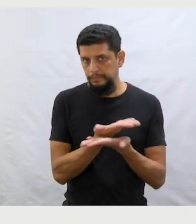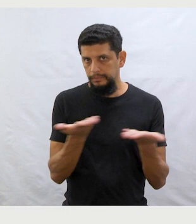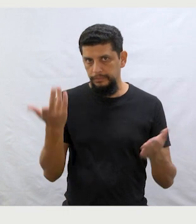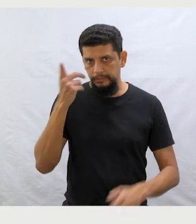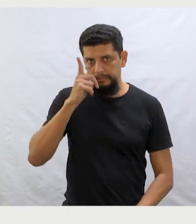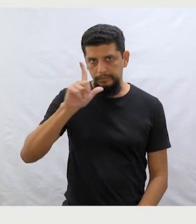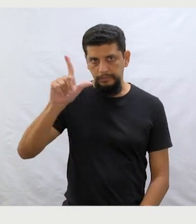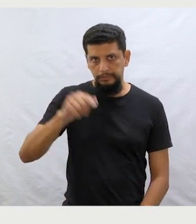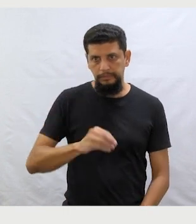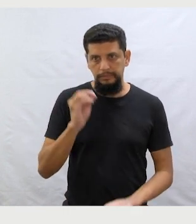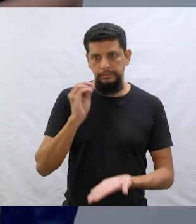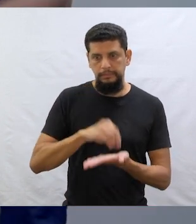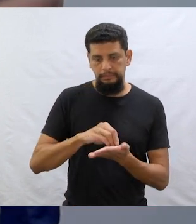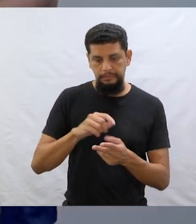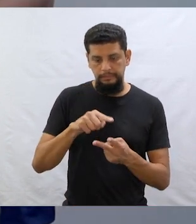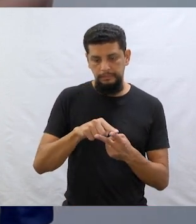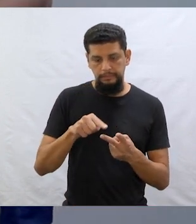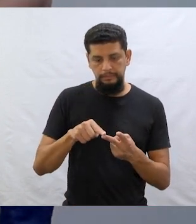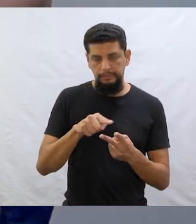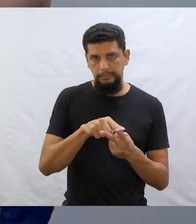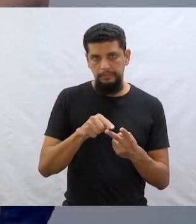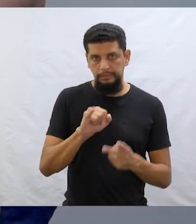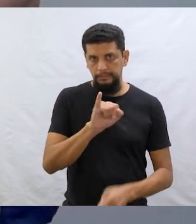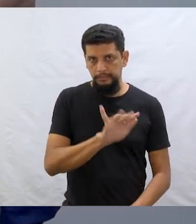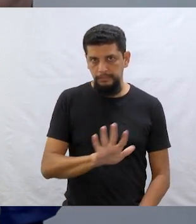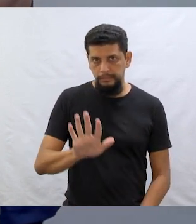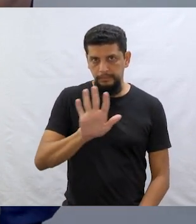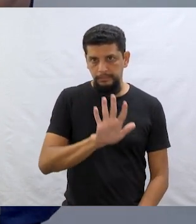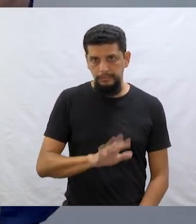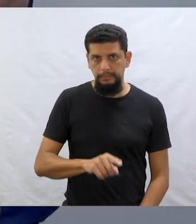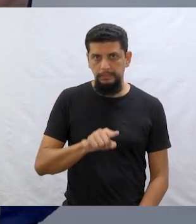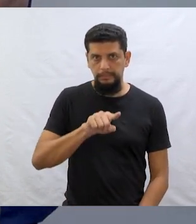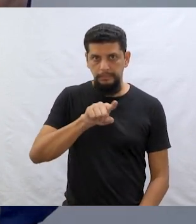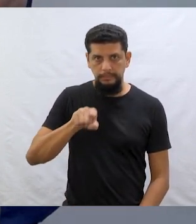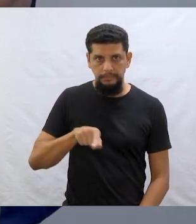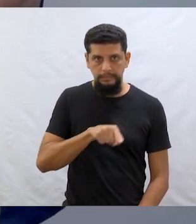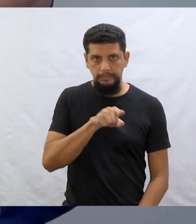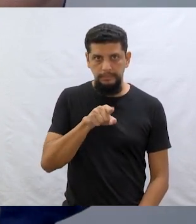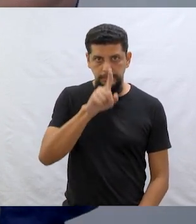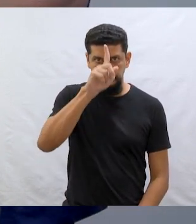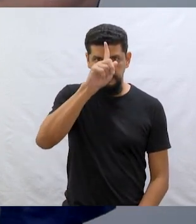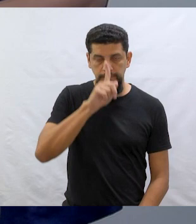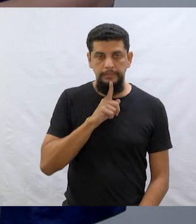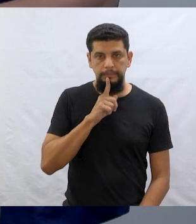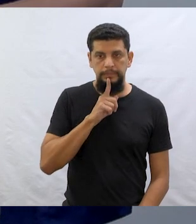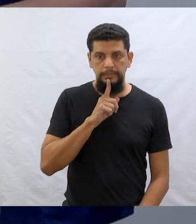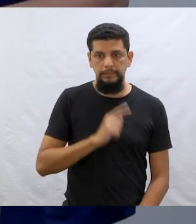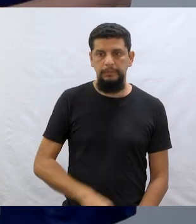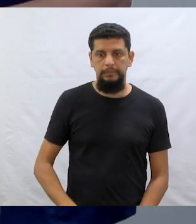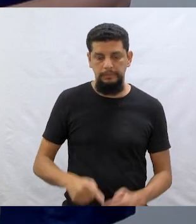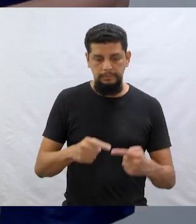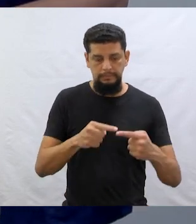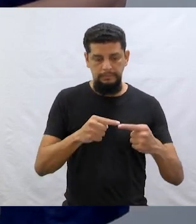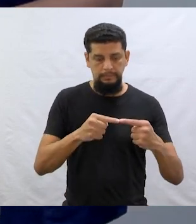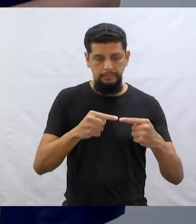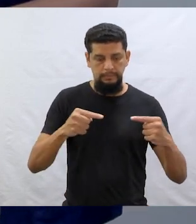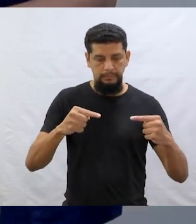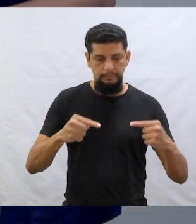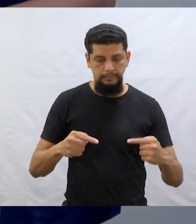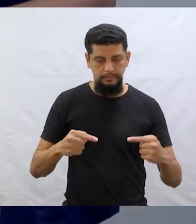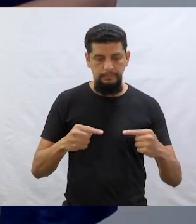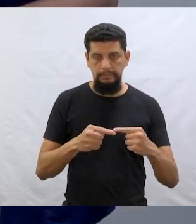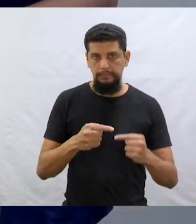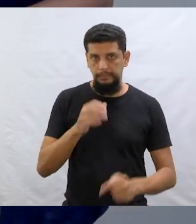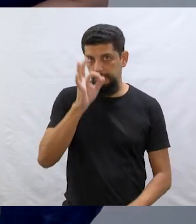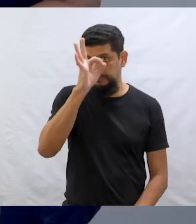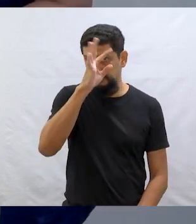Acertaram? Agora faltam duas imagens. O círculo amarelo e o retângulo verde. Prestem